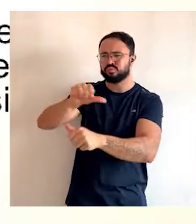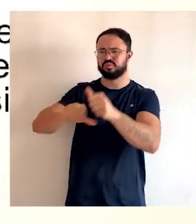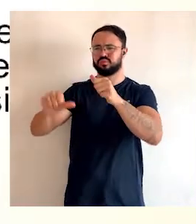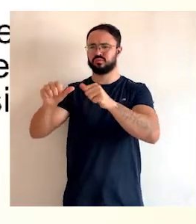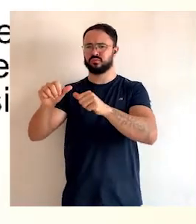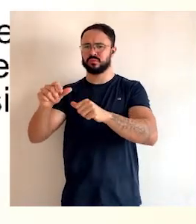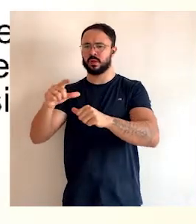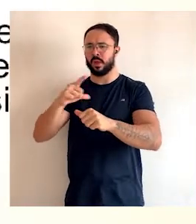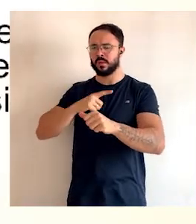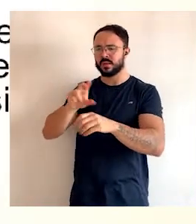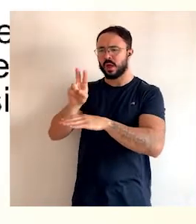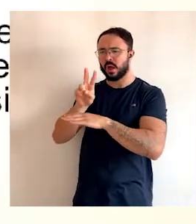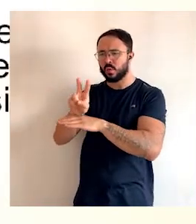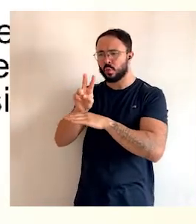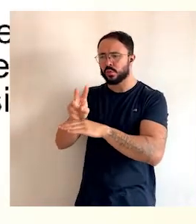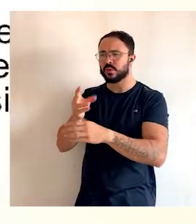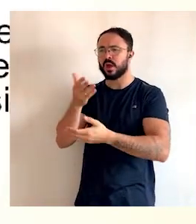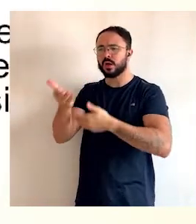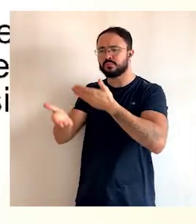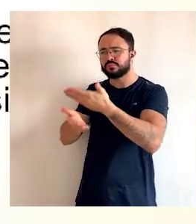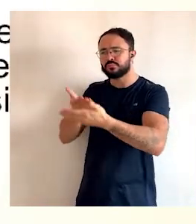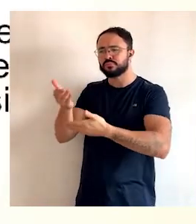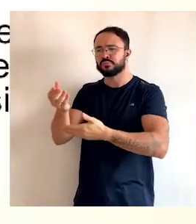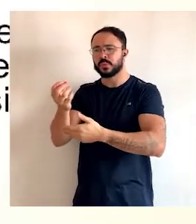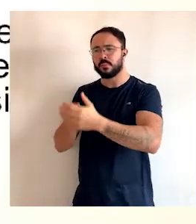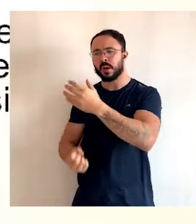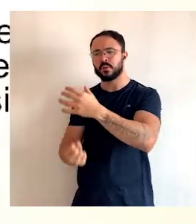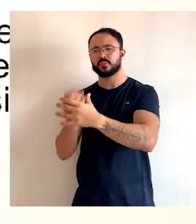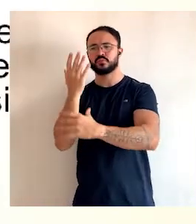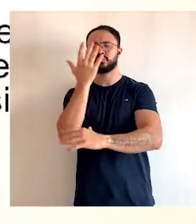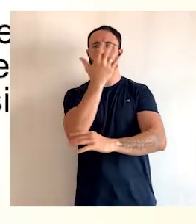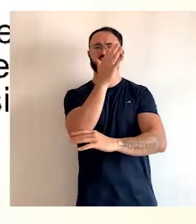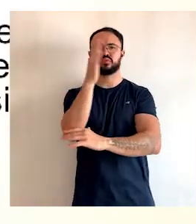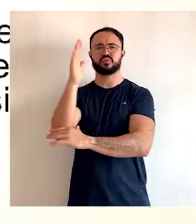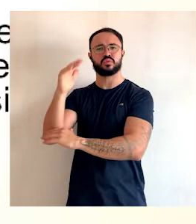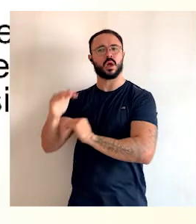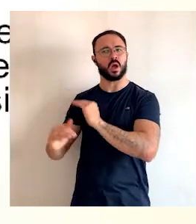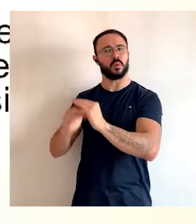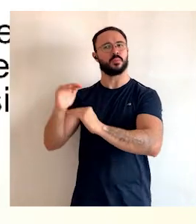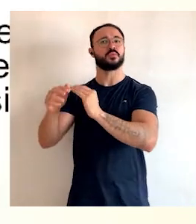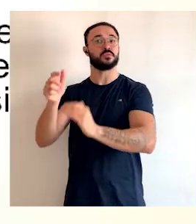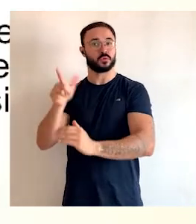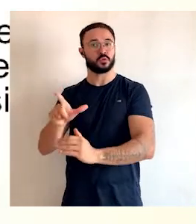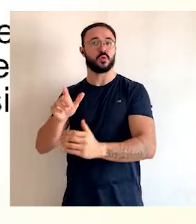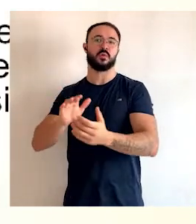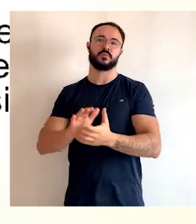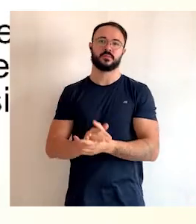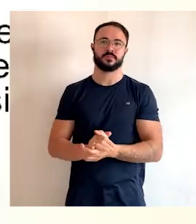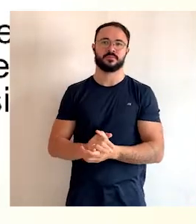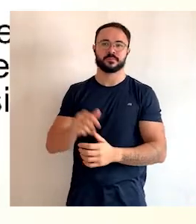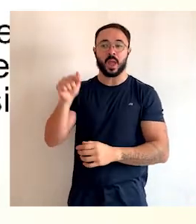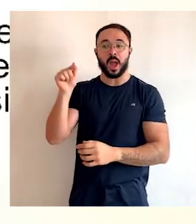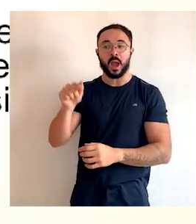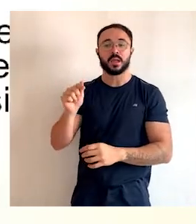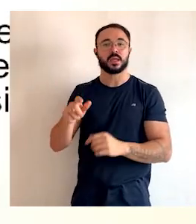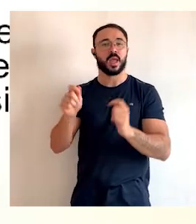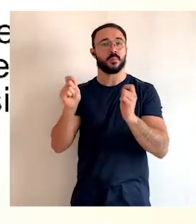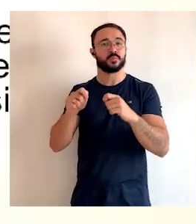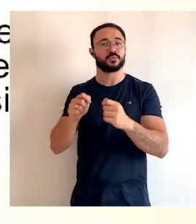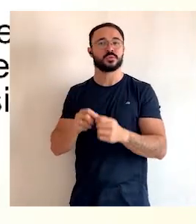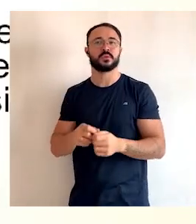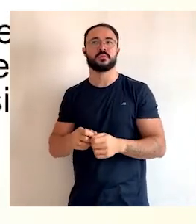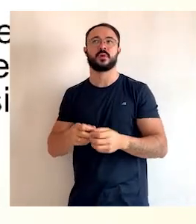tem uma intervenção humana planejada sobre as áreas degradadas. Isso pode acontecer por sucessão ecológica,